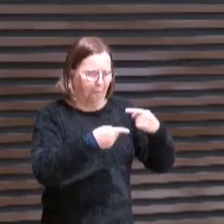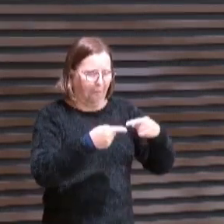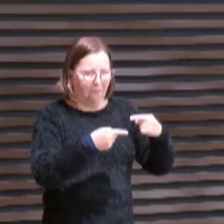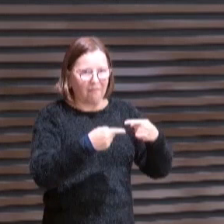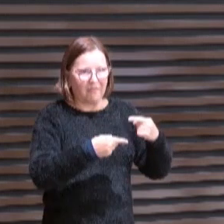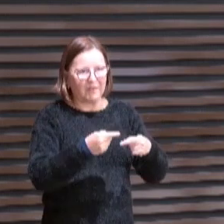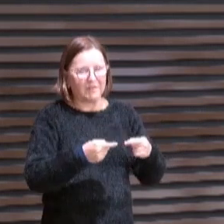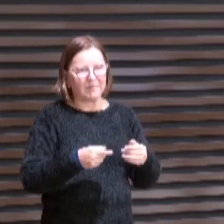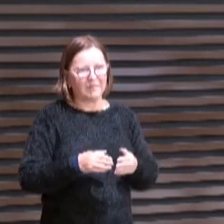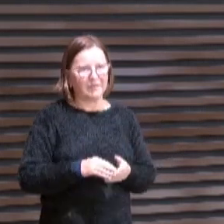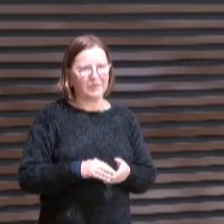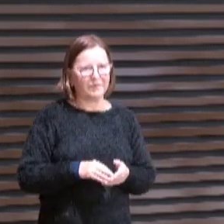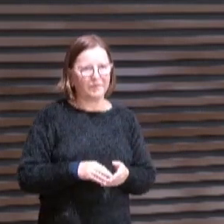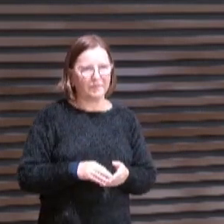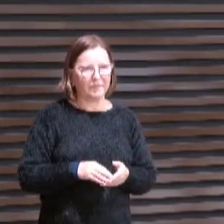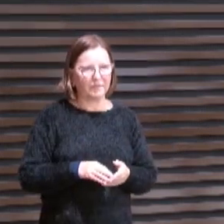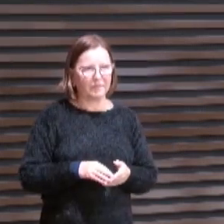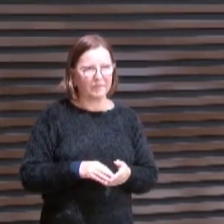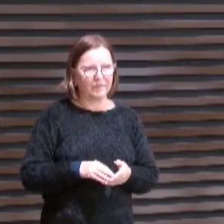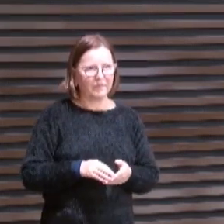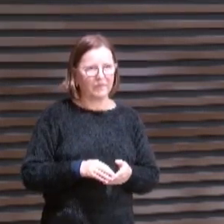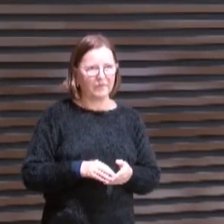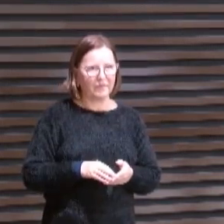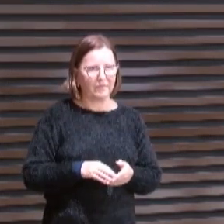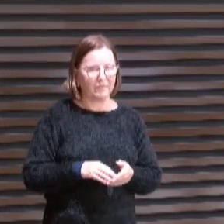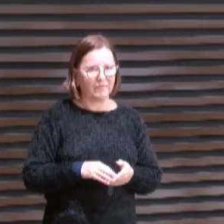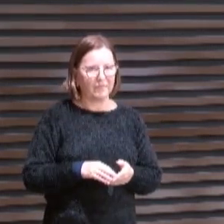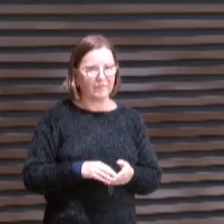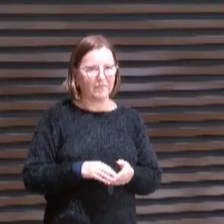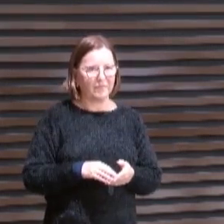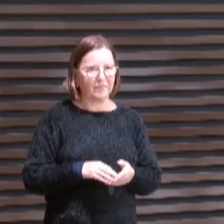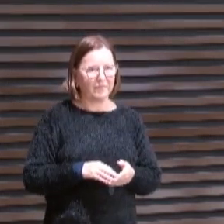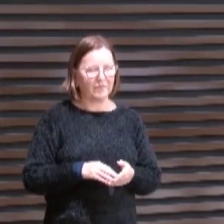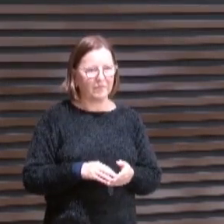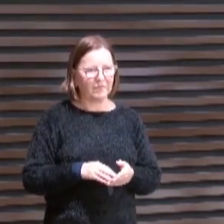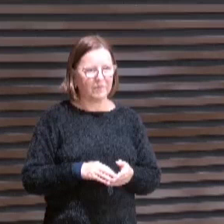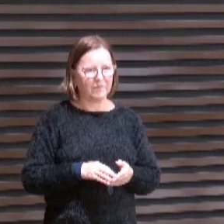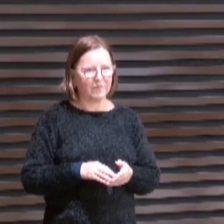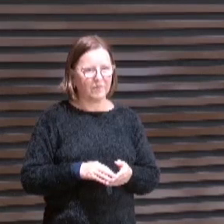discussão, uns impropérios. E os mesmos